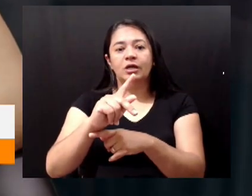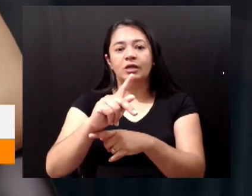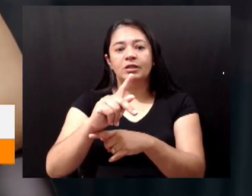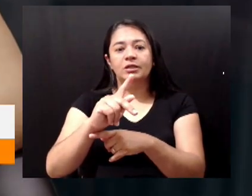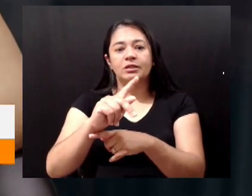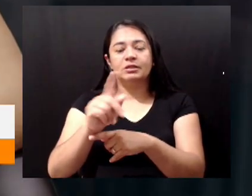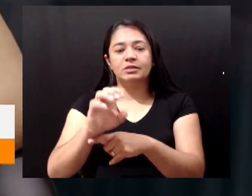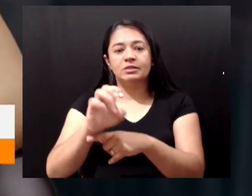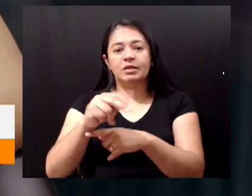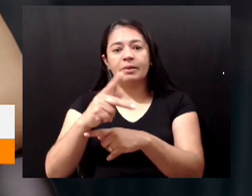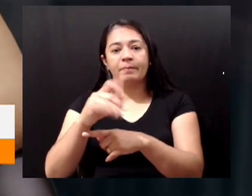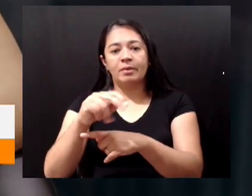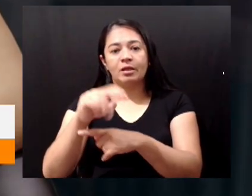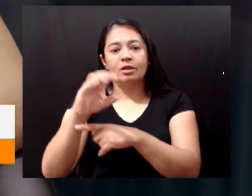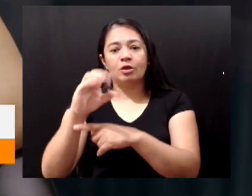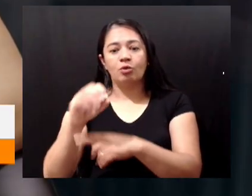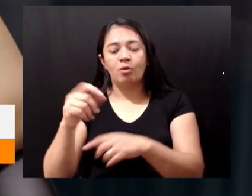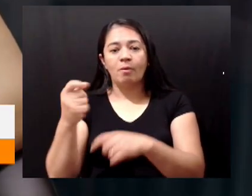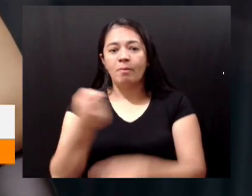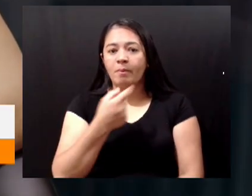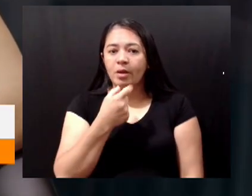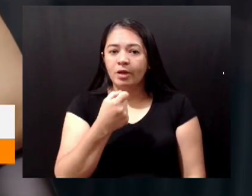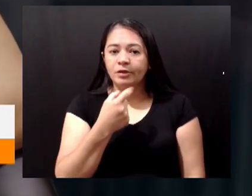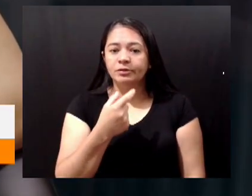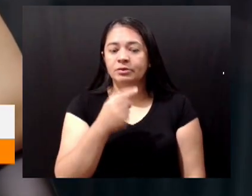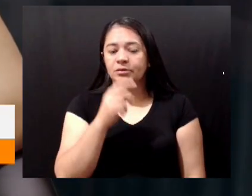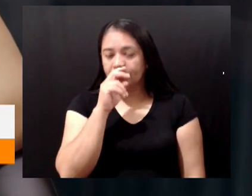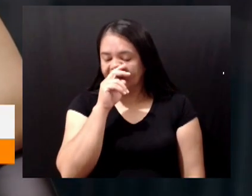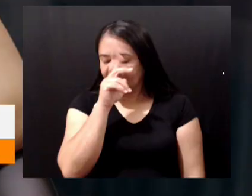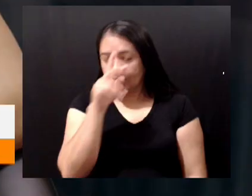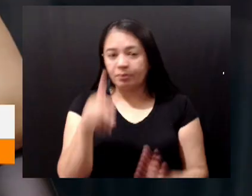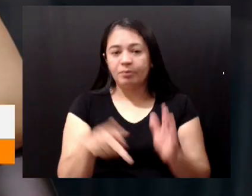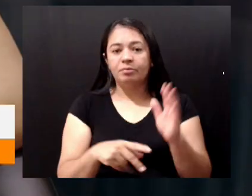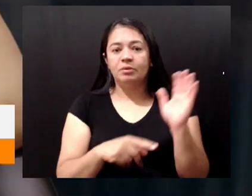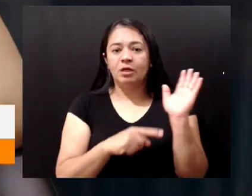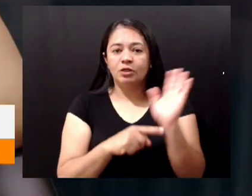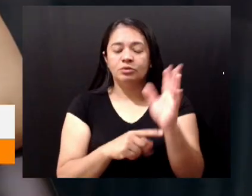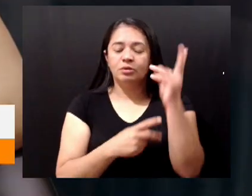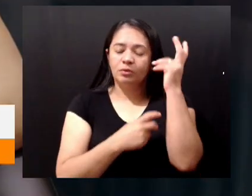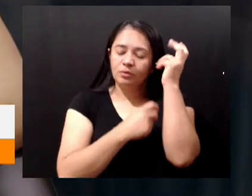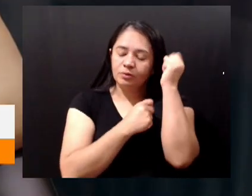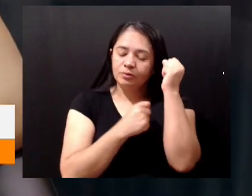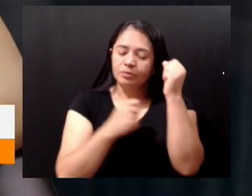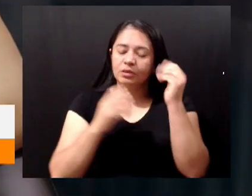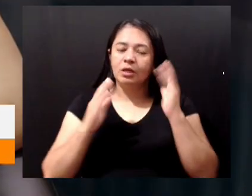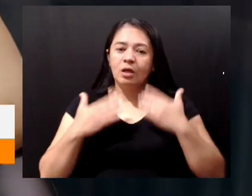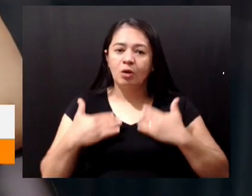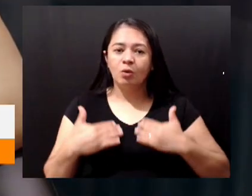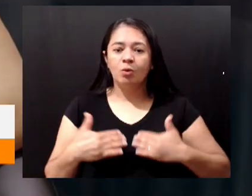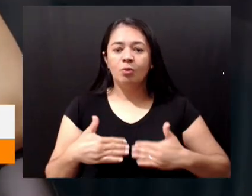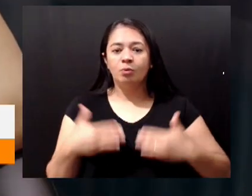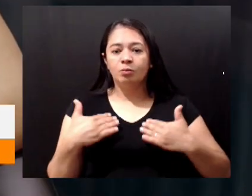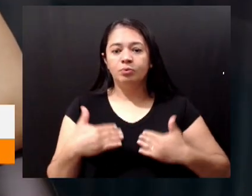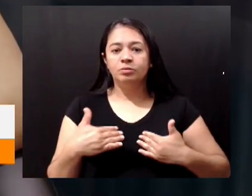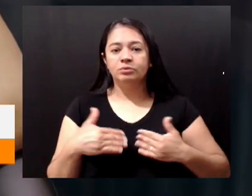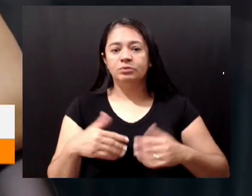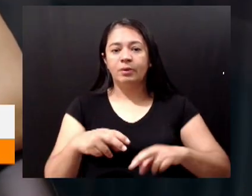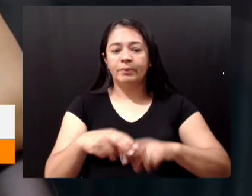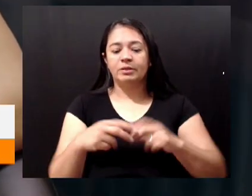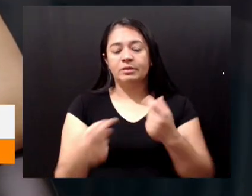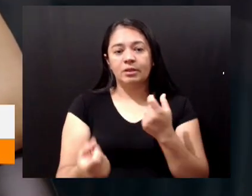as medicações para ajudar a dormir, medicações calmantes, né. E essas medicações, se